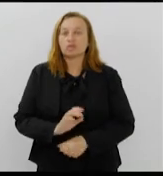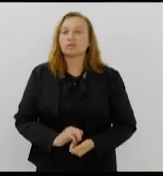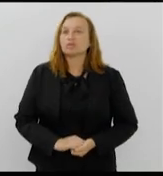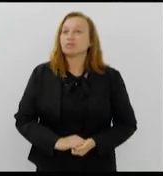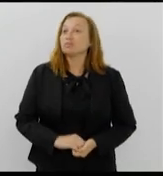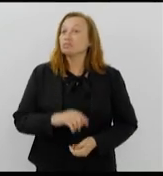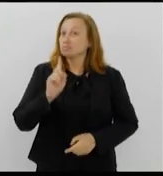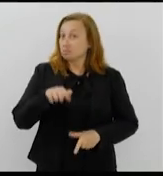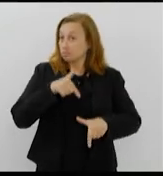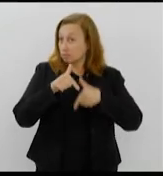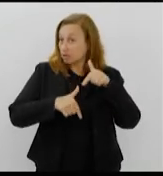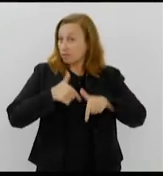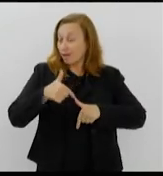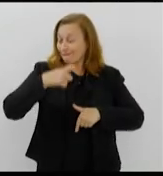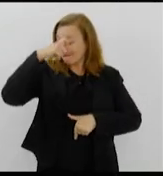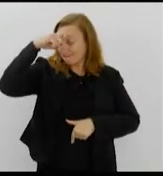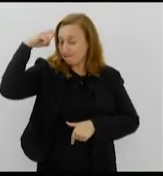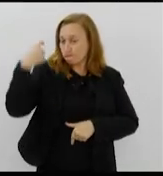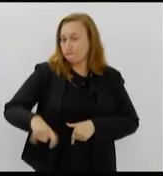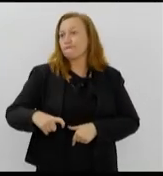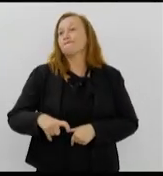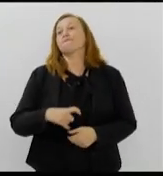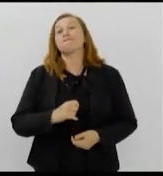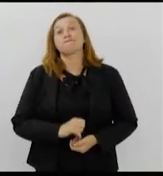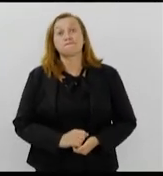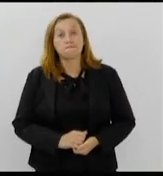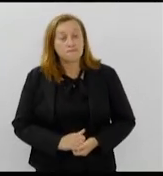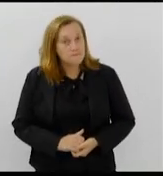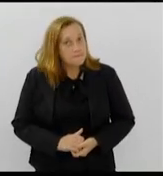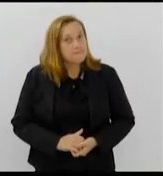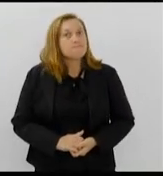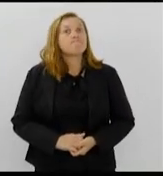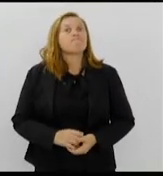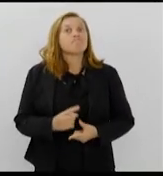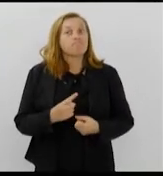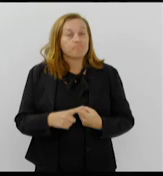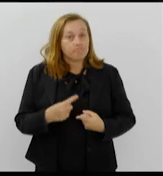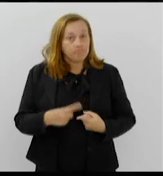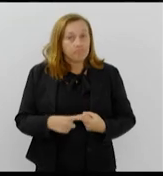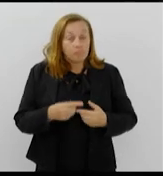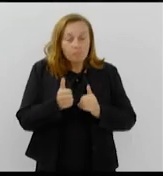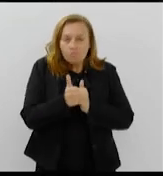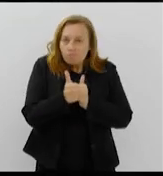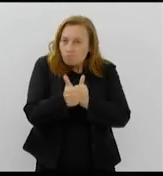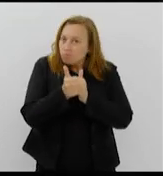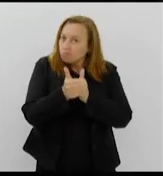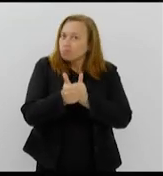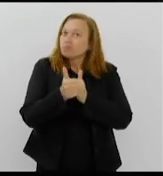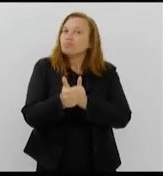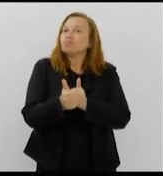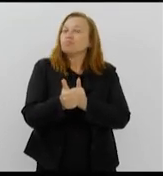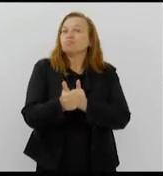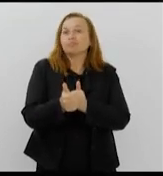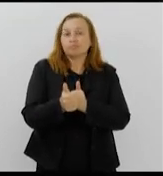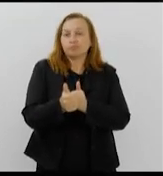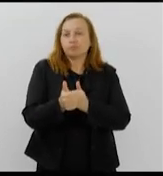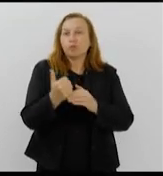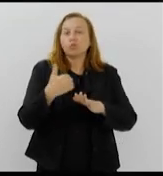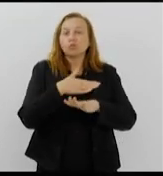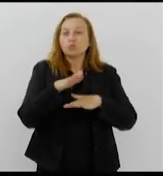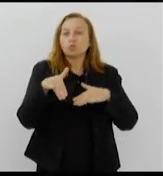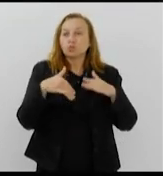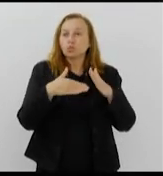dá muito trabalho, porque você tem que acompanhar toda a